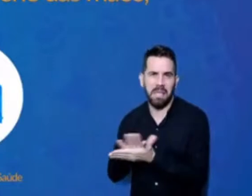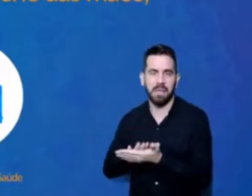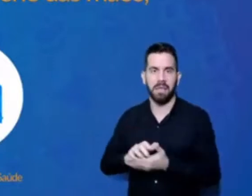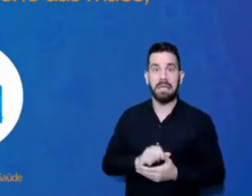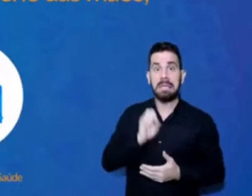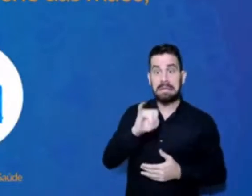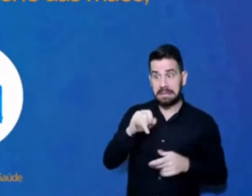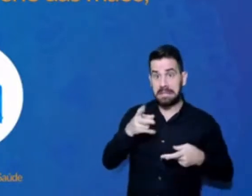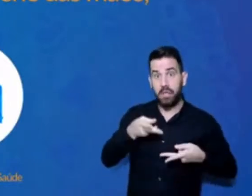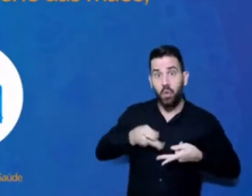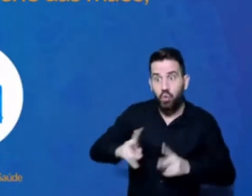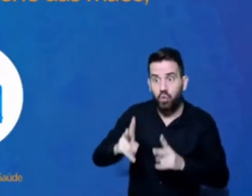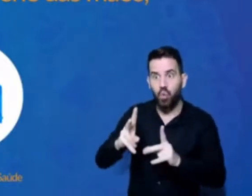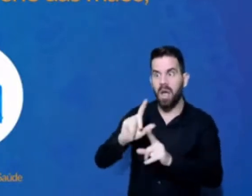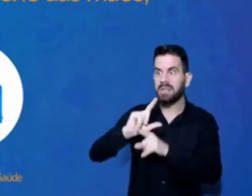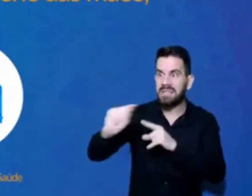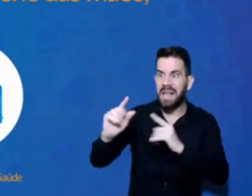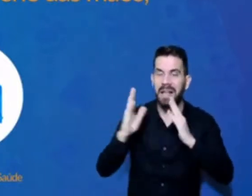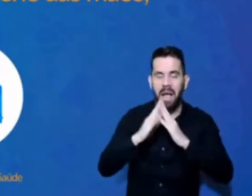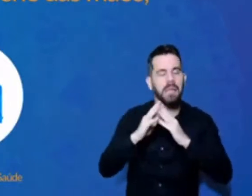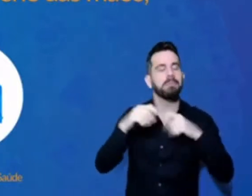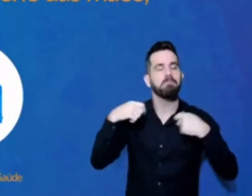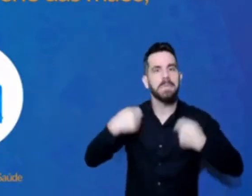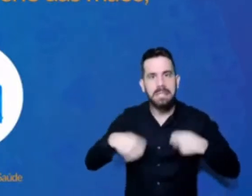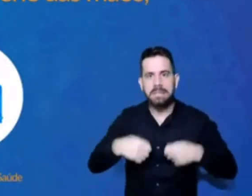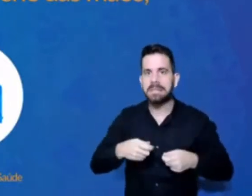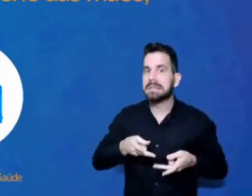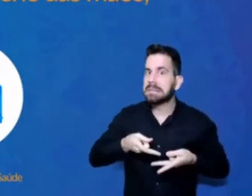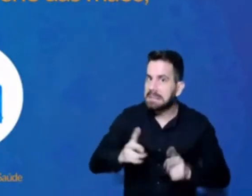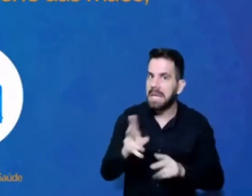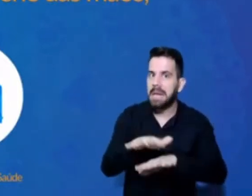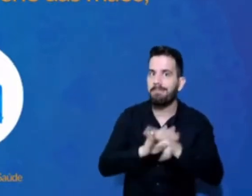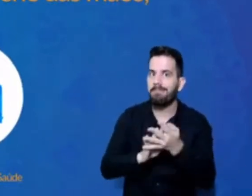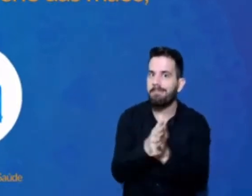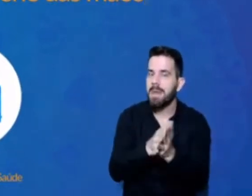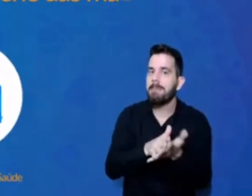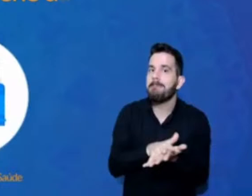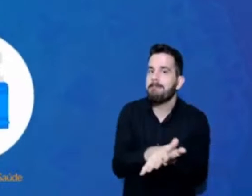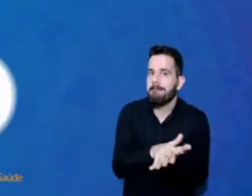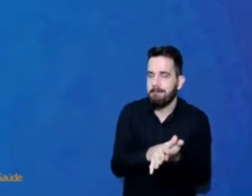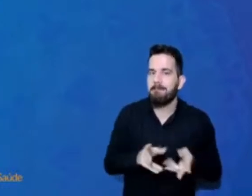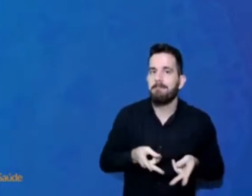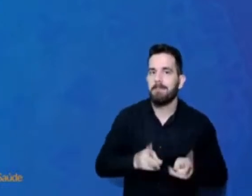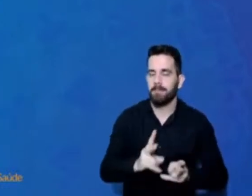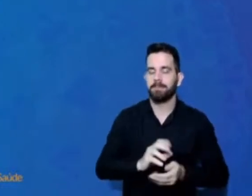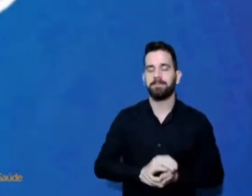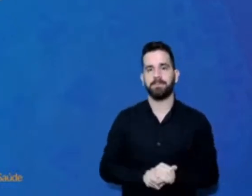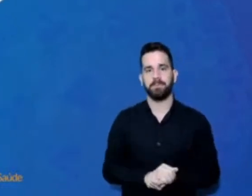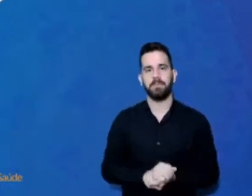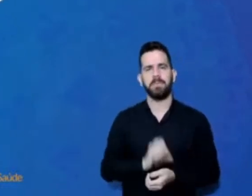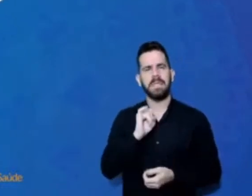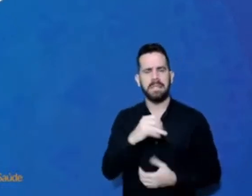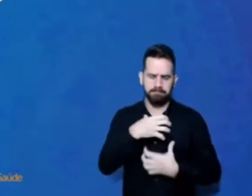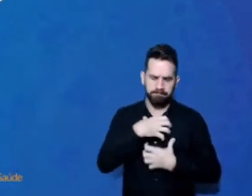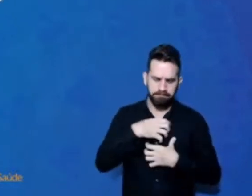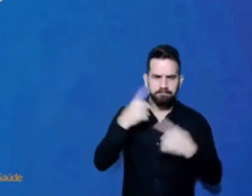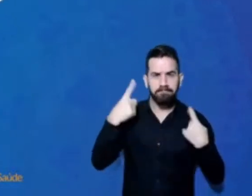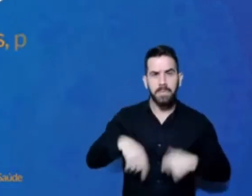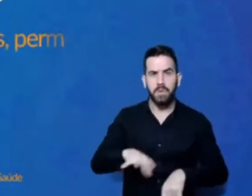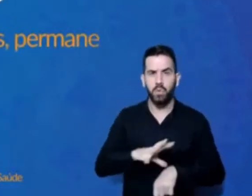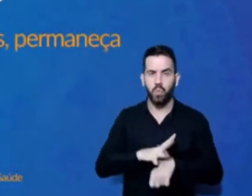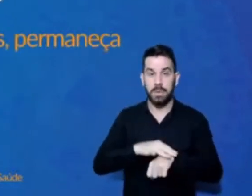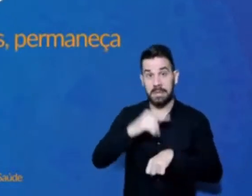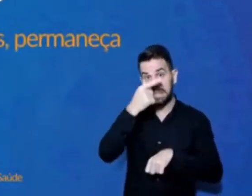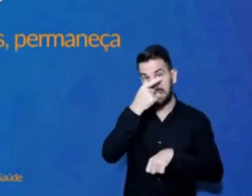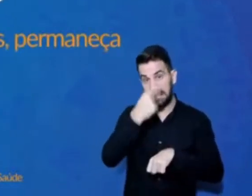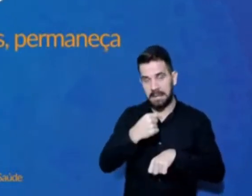externas, reforce os cuidados com a higienização das mãos. Em caso de sintomas leves de gripe, permaneça em